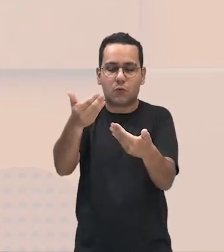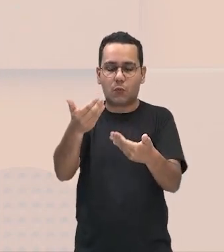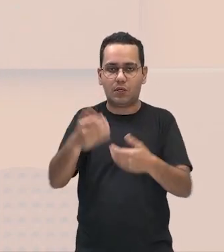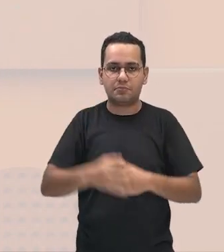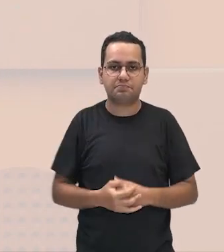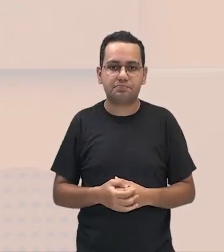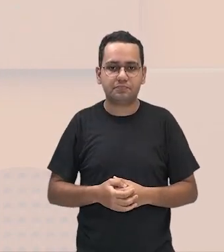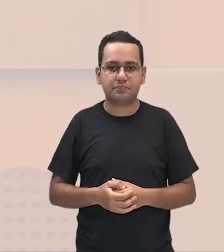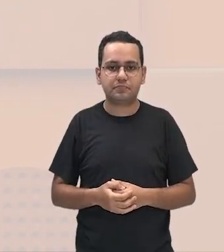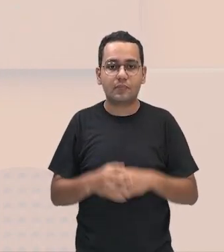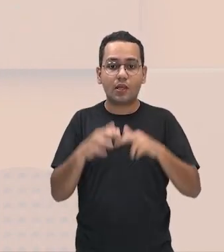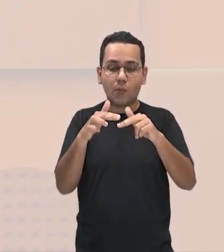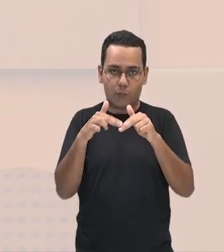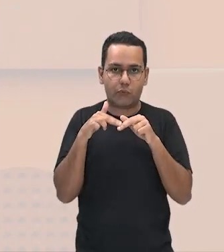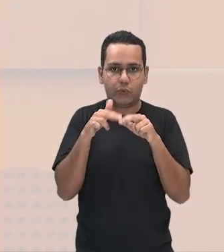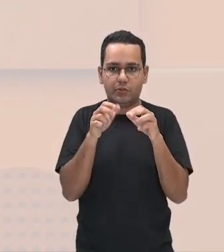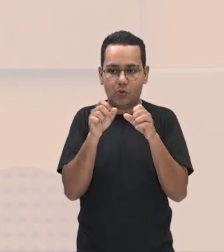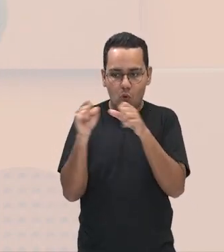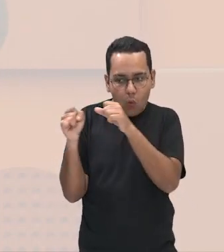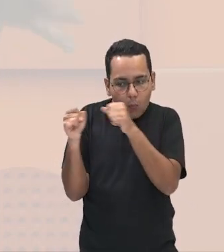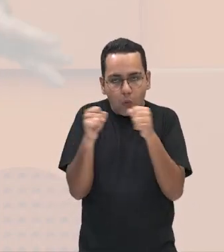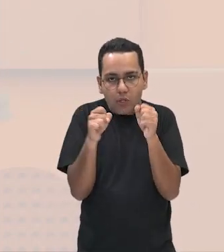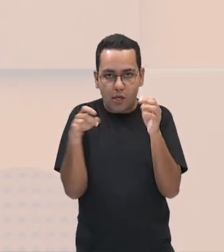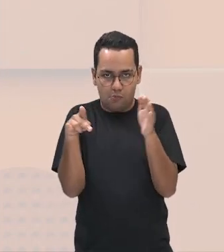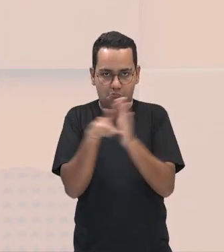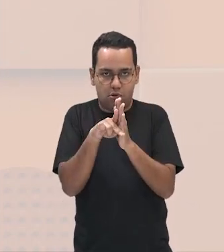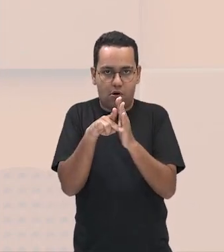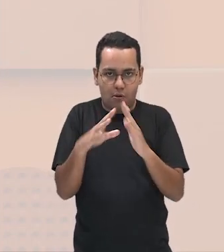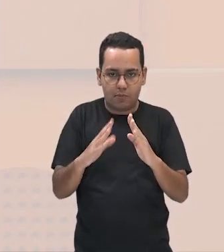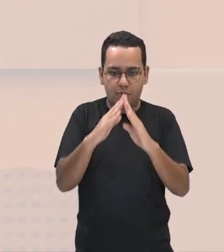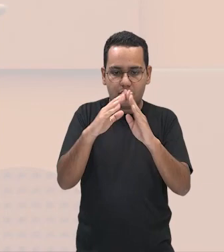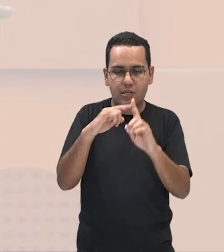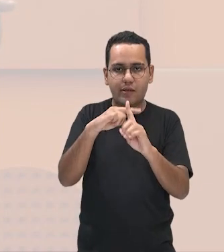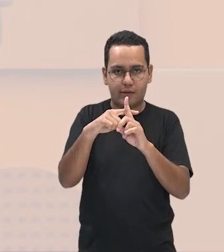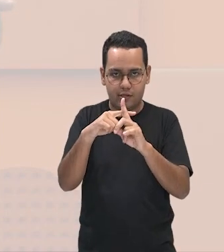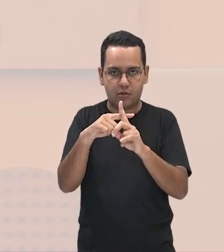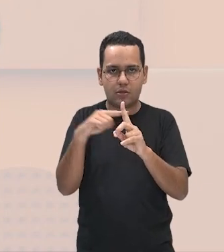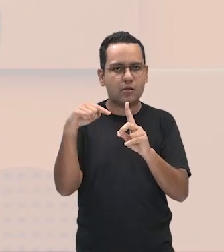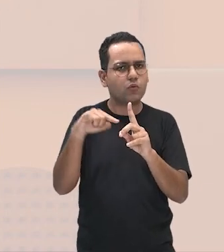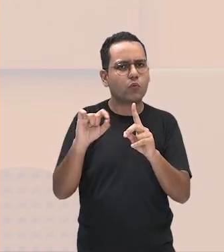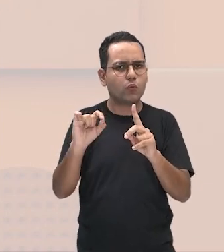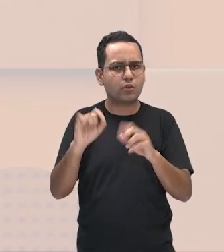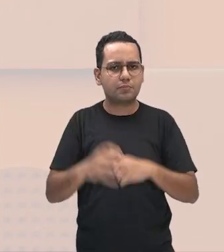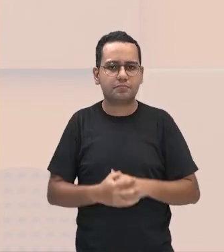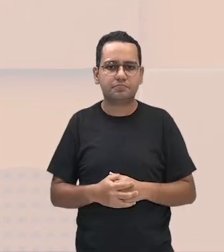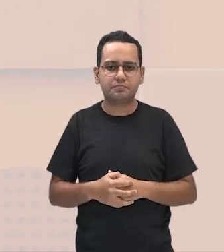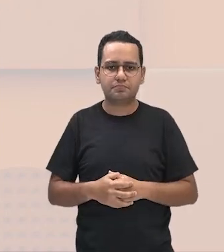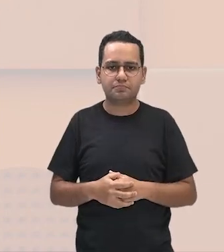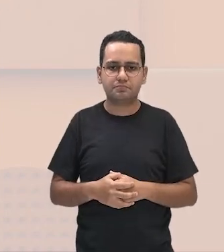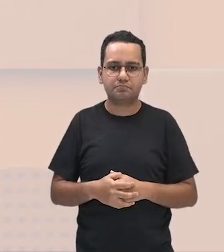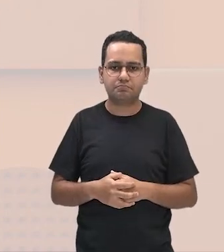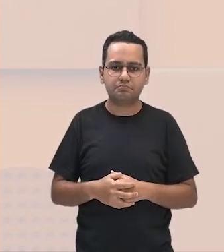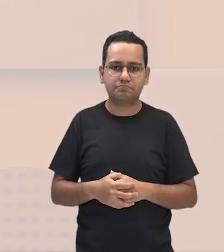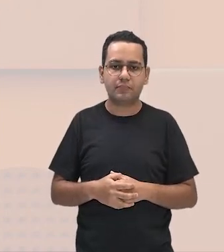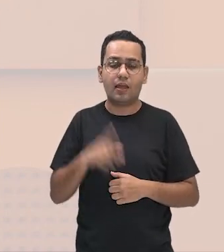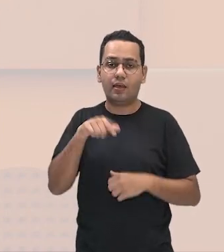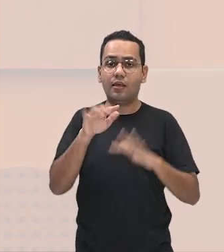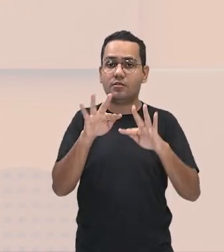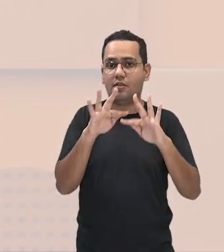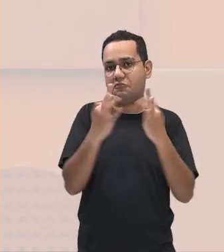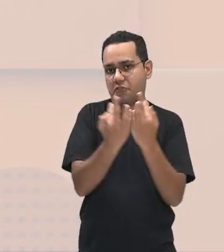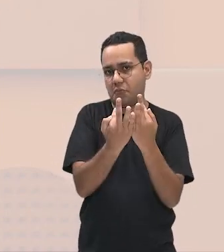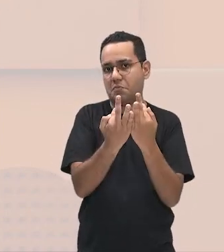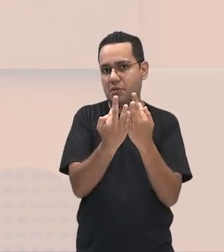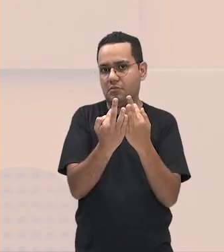esse poder da igreja, ele vai, então, ser exercido principalmente, né, no seio, então, familiar.